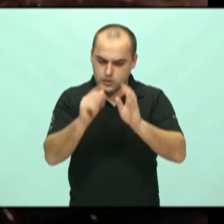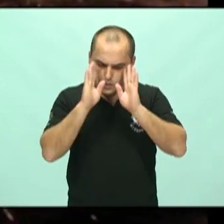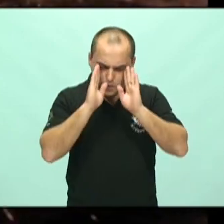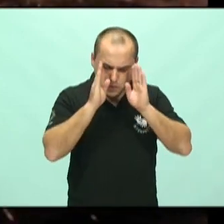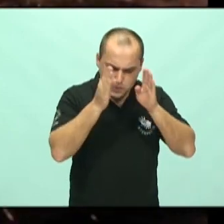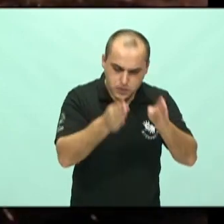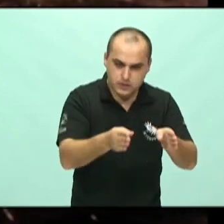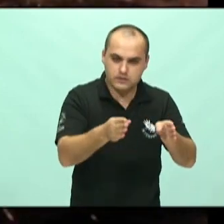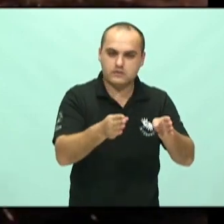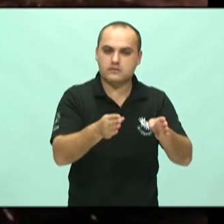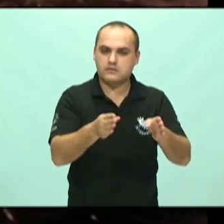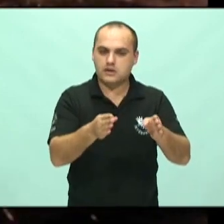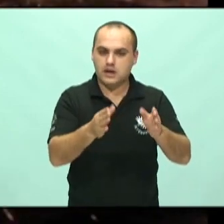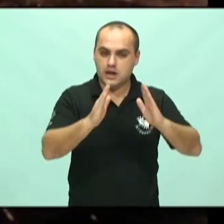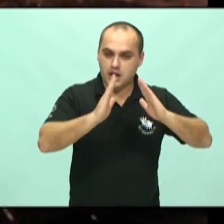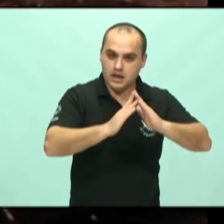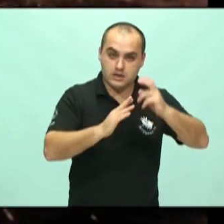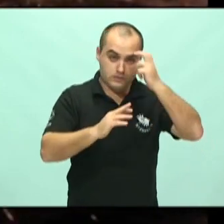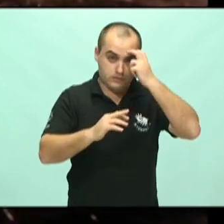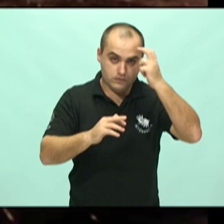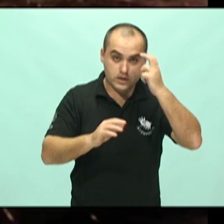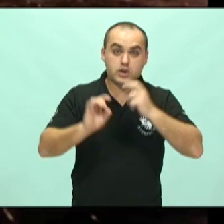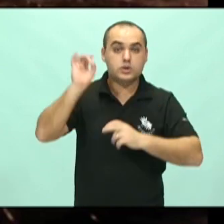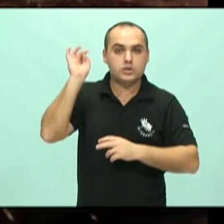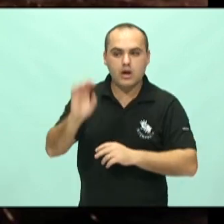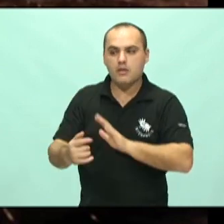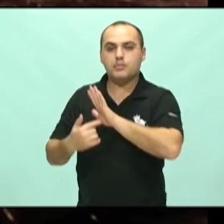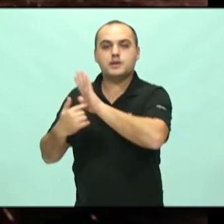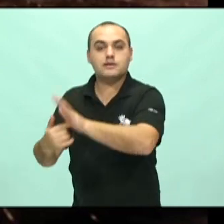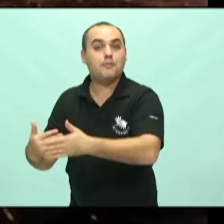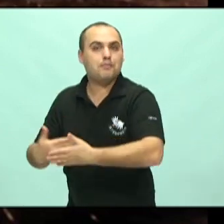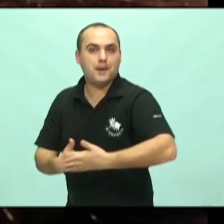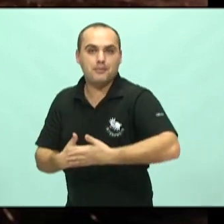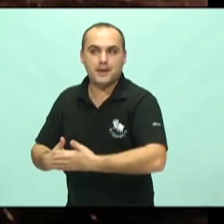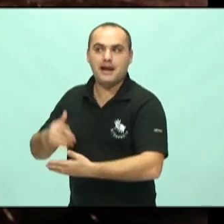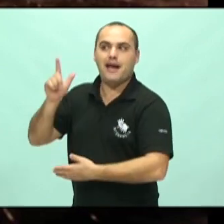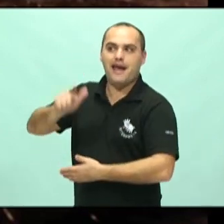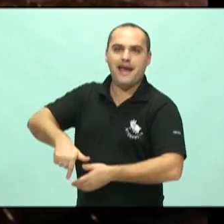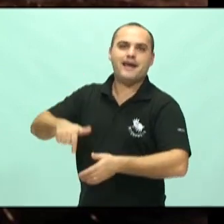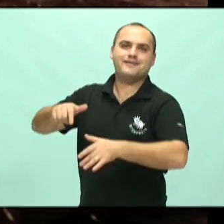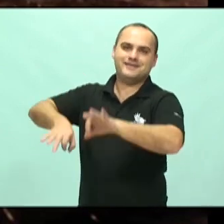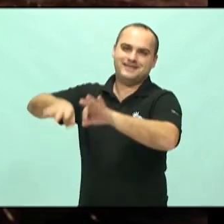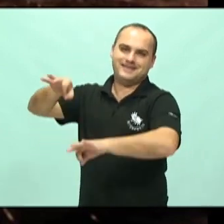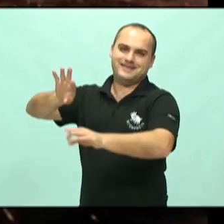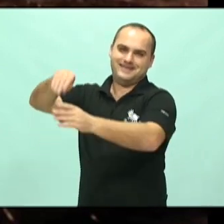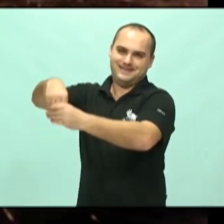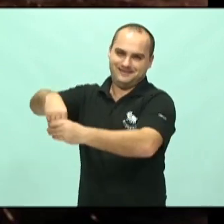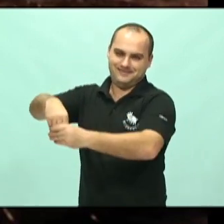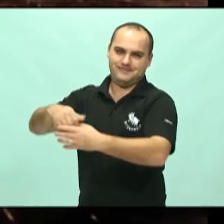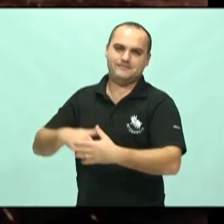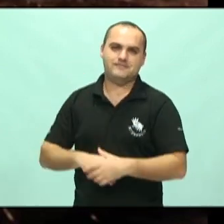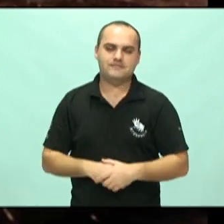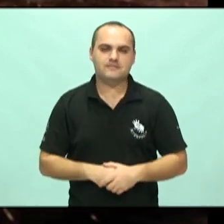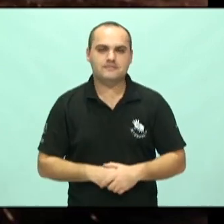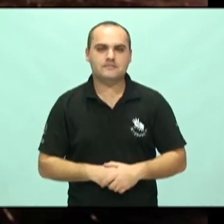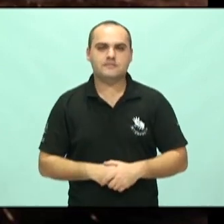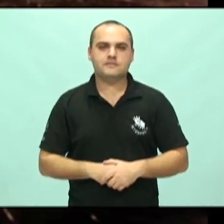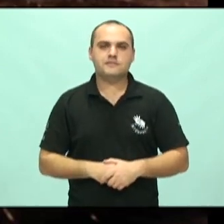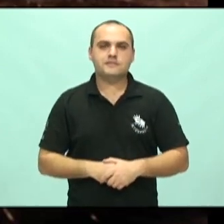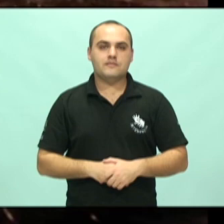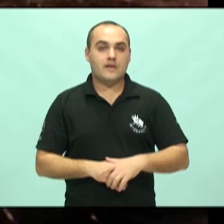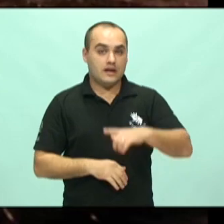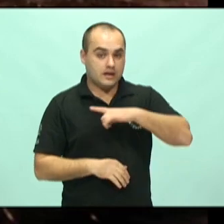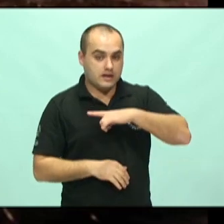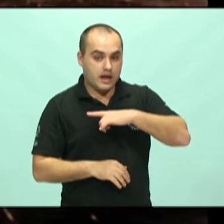só o espetáculo de bebês que será no Teatro Municipal. No Teatro Municipal. Só o de bebês. E nós temos ainda uma atividade, que é o lançamento da revista,